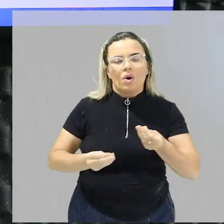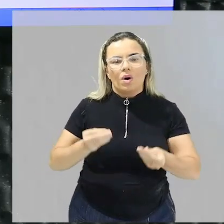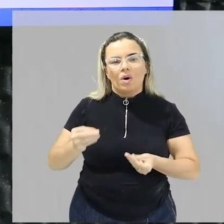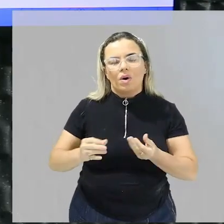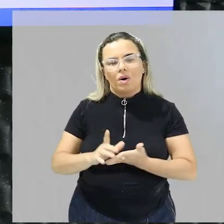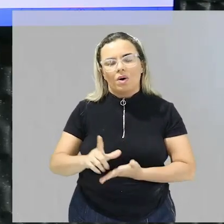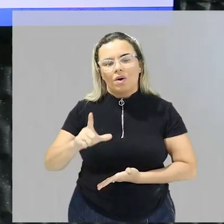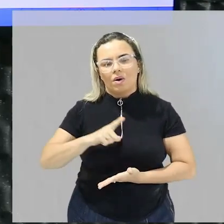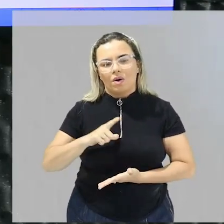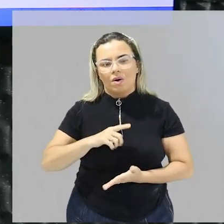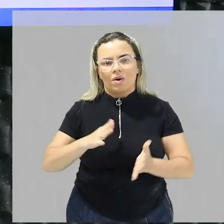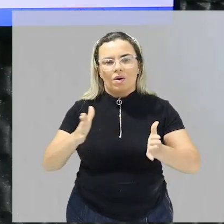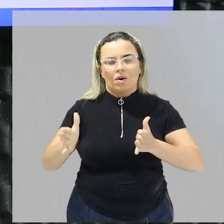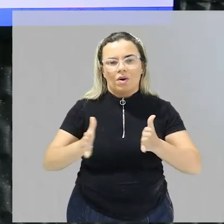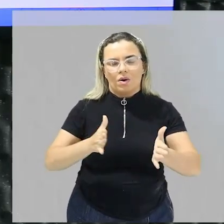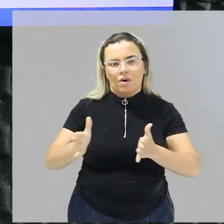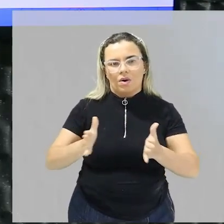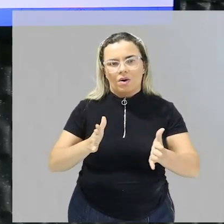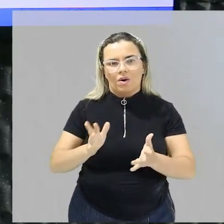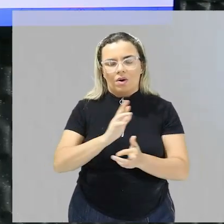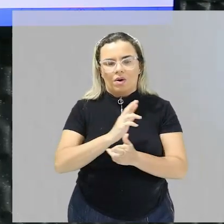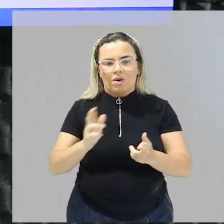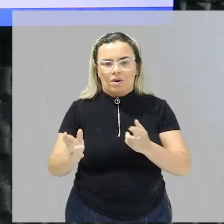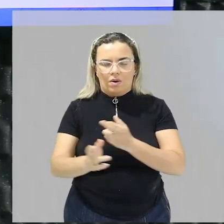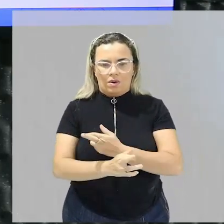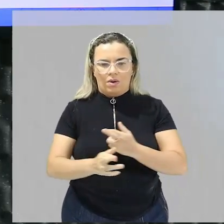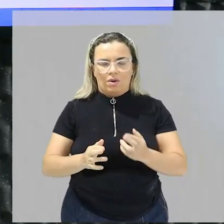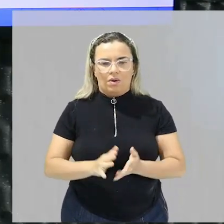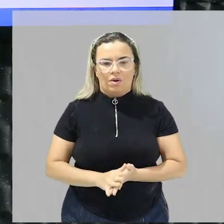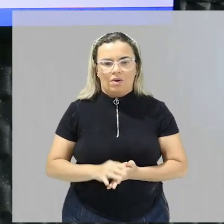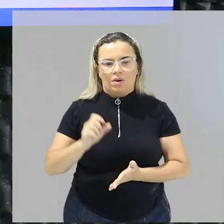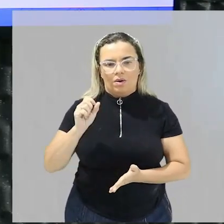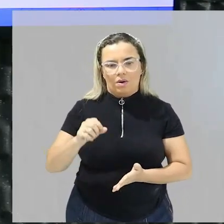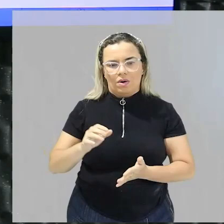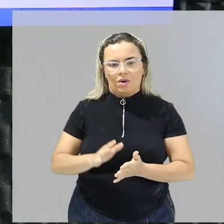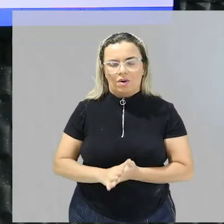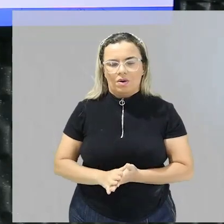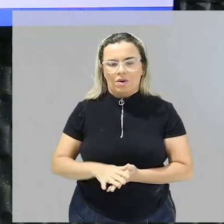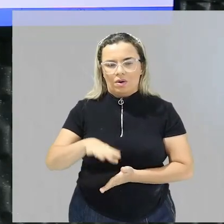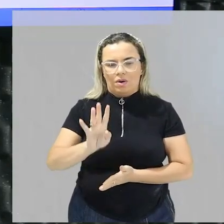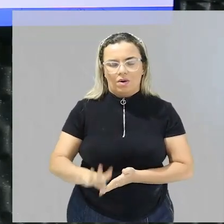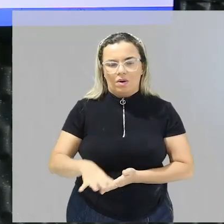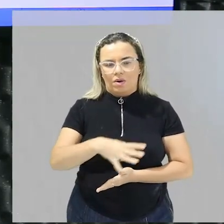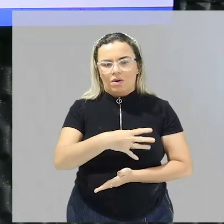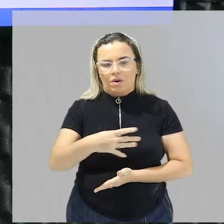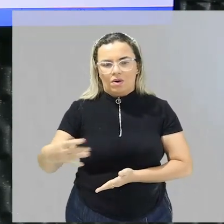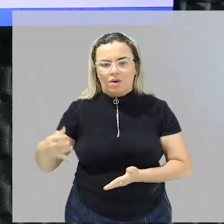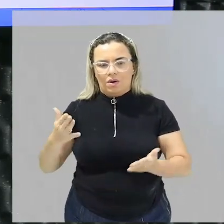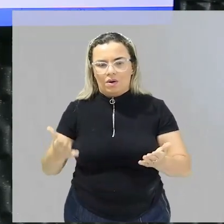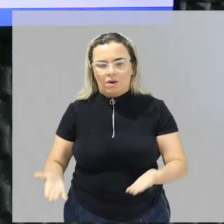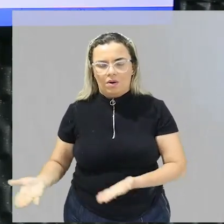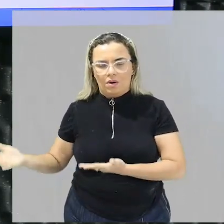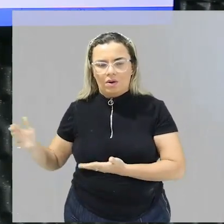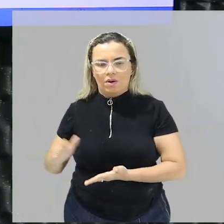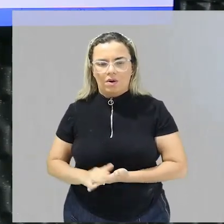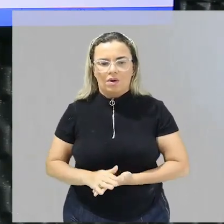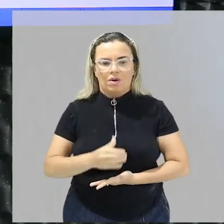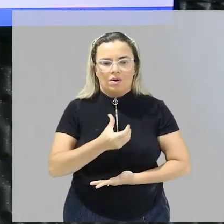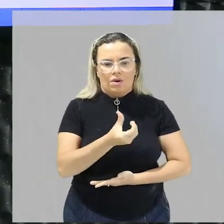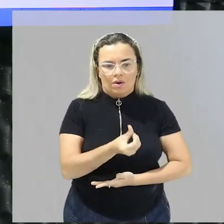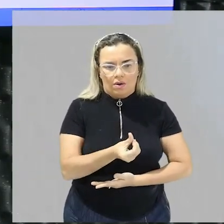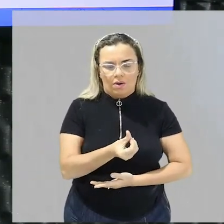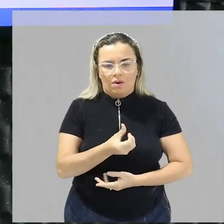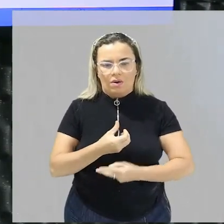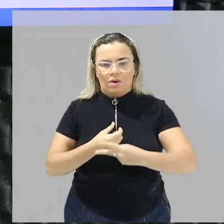tem lá um intervalo associado. Se você for consultar a tabela, o intervalo associado é esse aqui, ó.